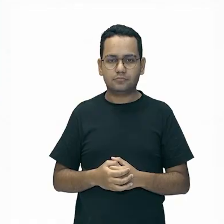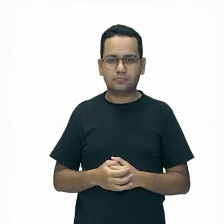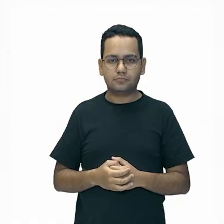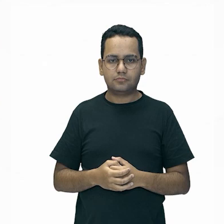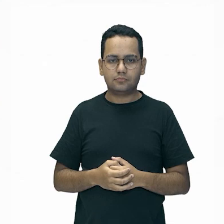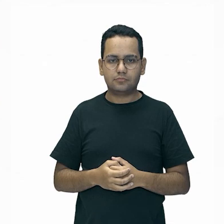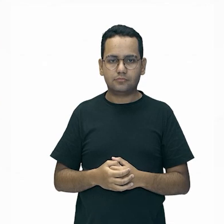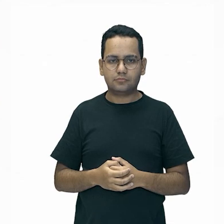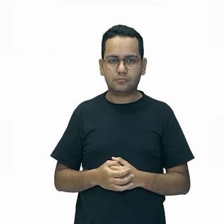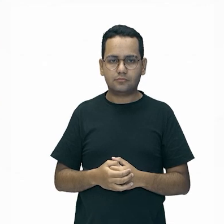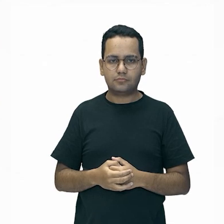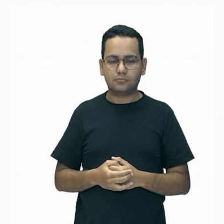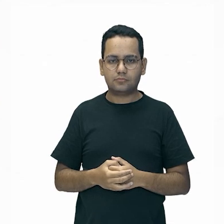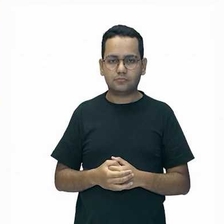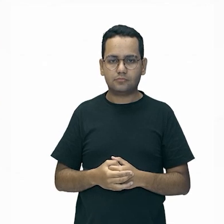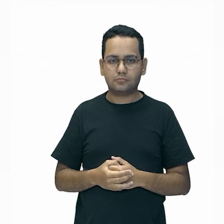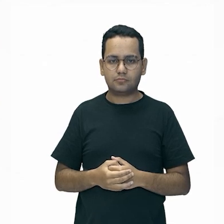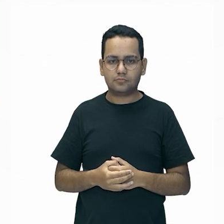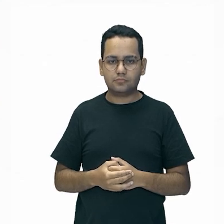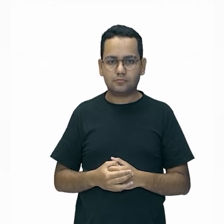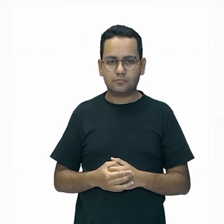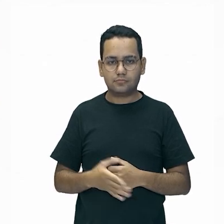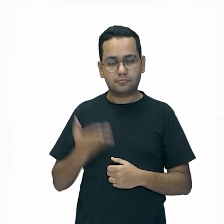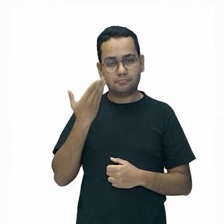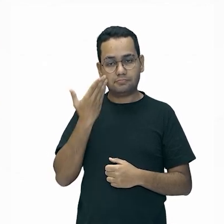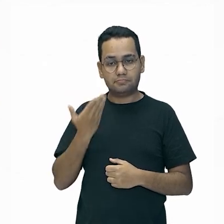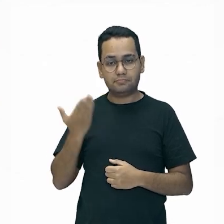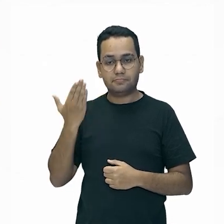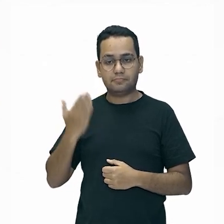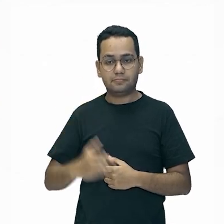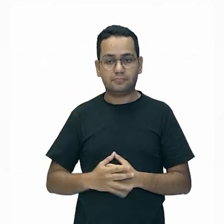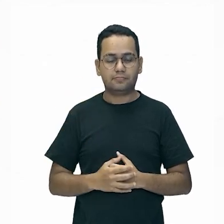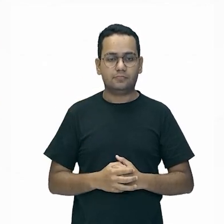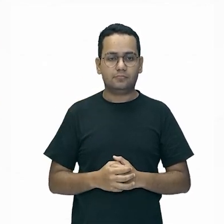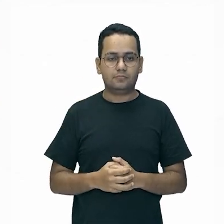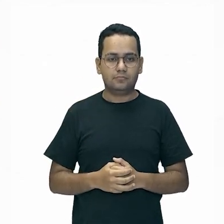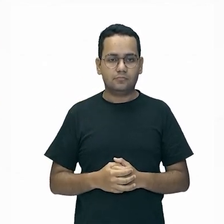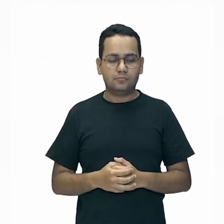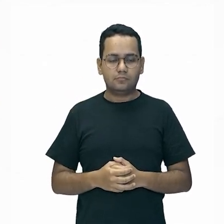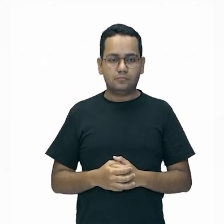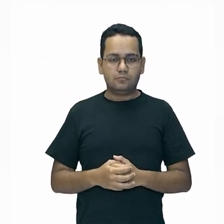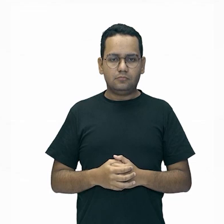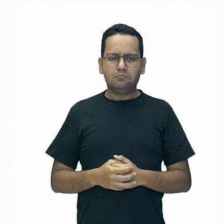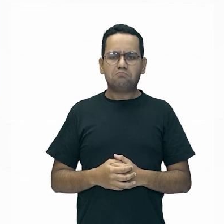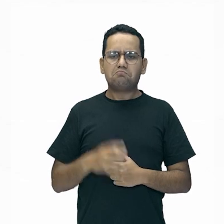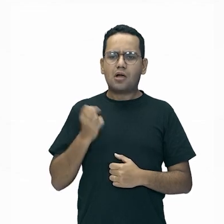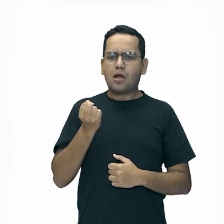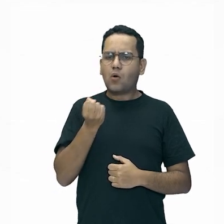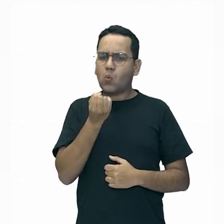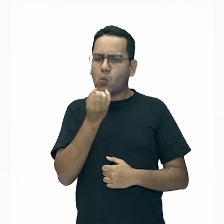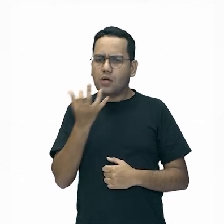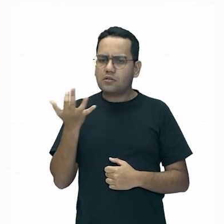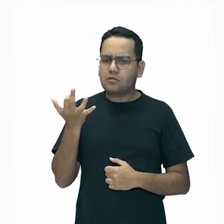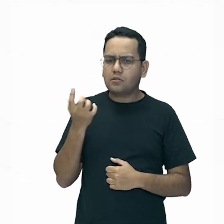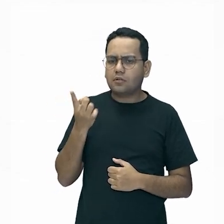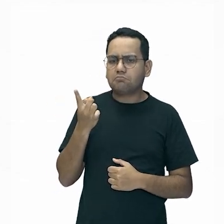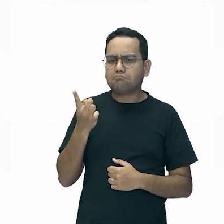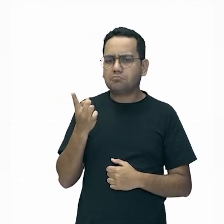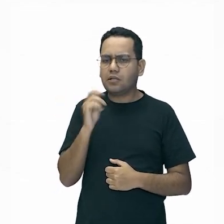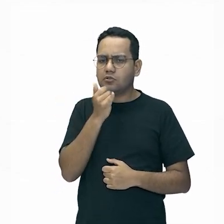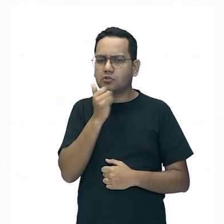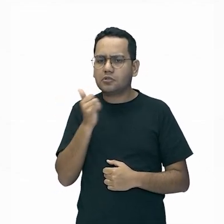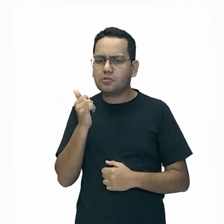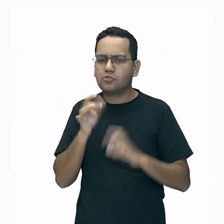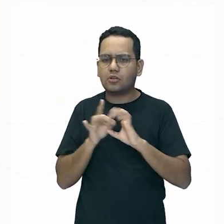fusão nuclear, nós temos essa liberação de energia. E aí, quanto é que vale essa liberação de energia? Quanto é que vale